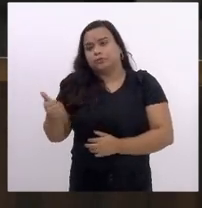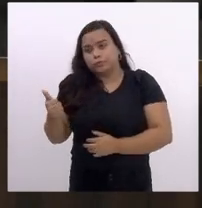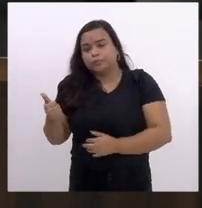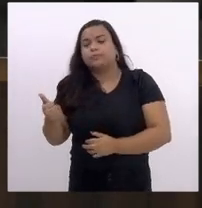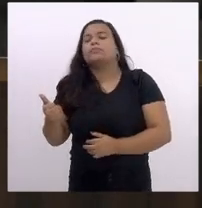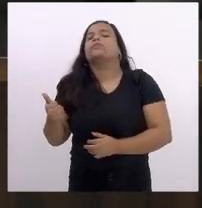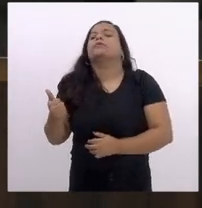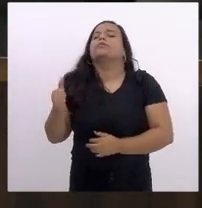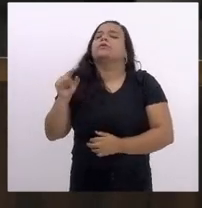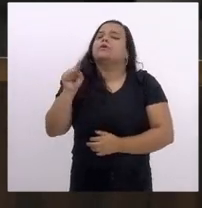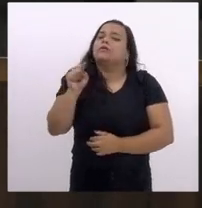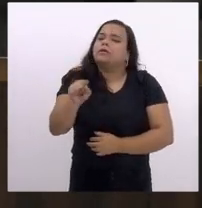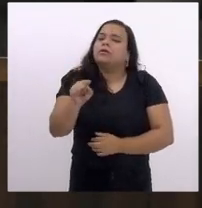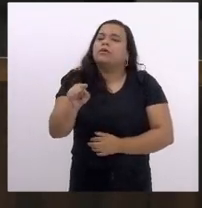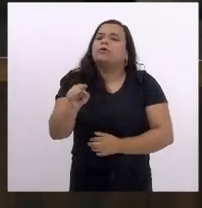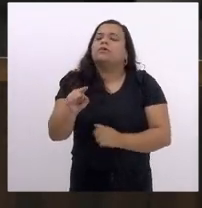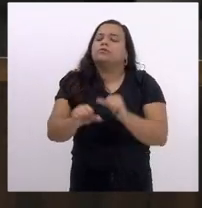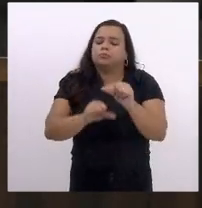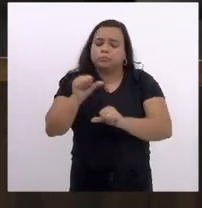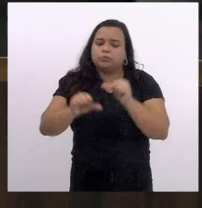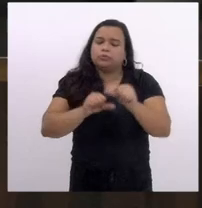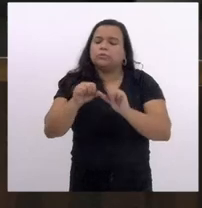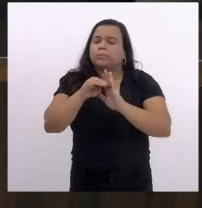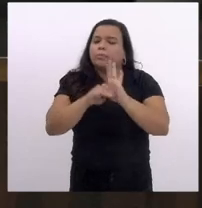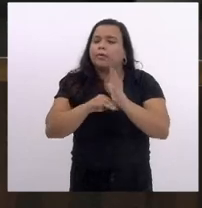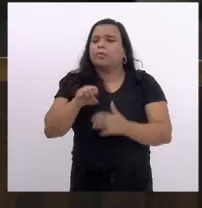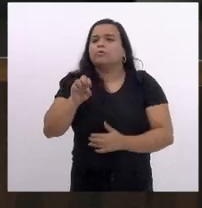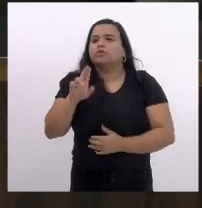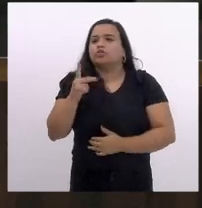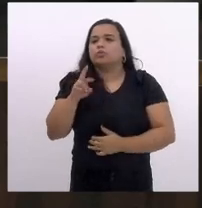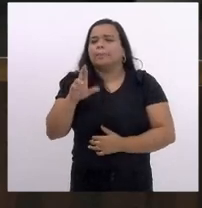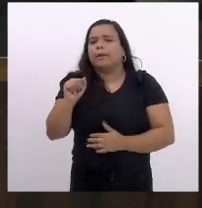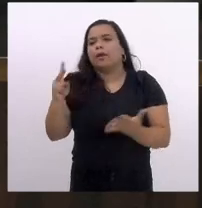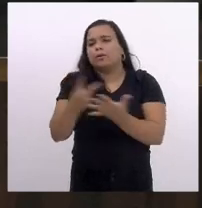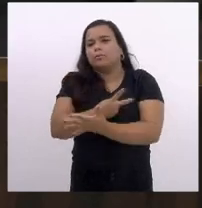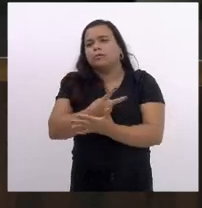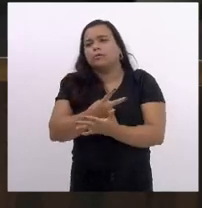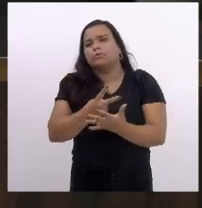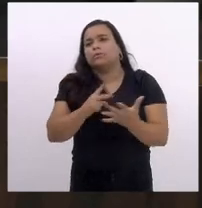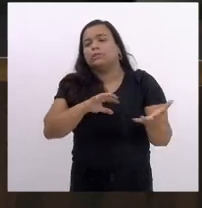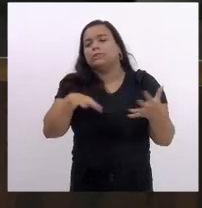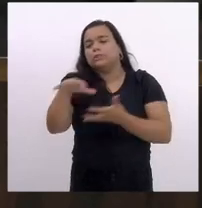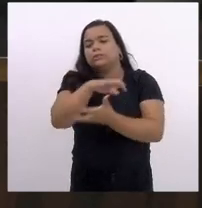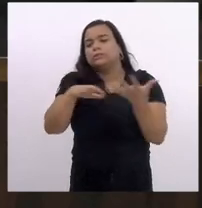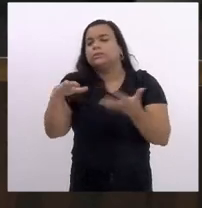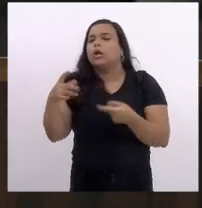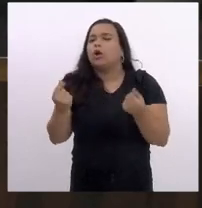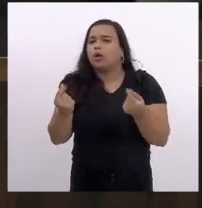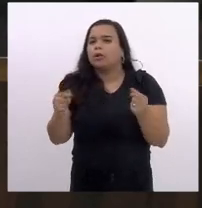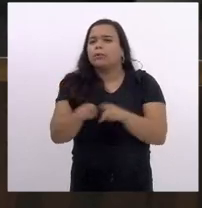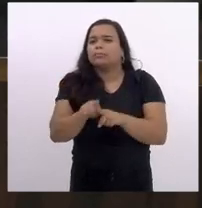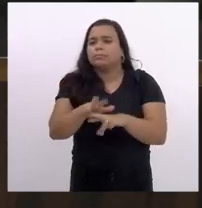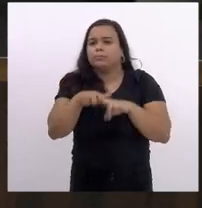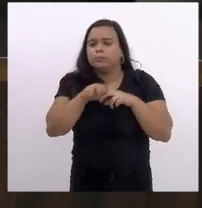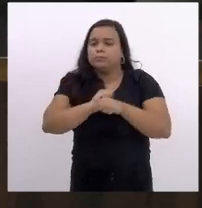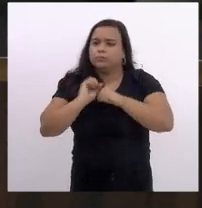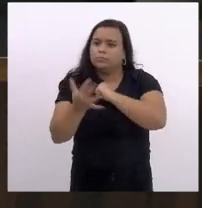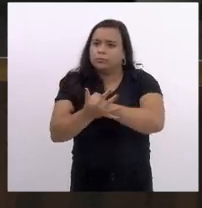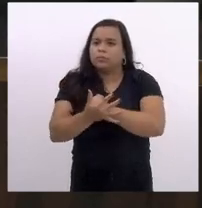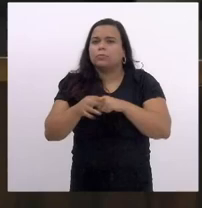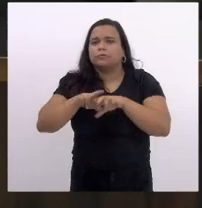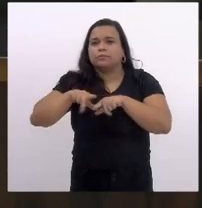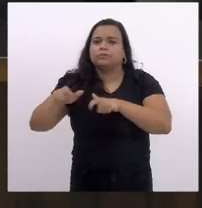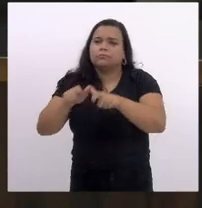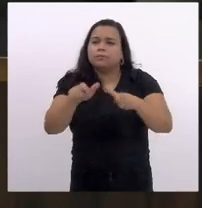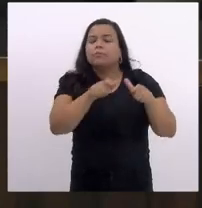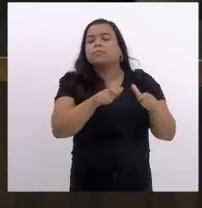à crise econômica causada pelas medidas de contenção da pandemia do novo coronavírus e da outras providências. Pendente de pareceres